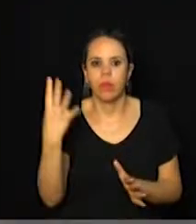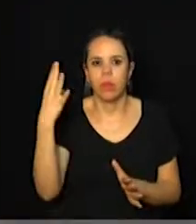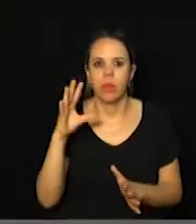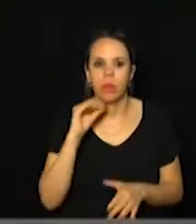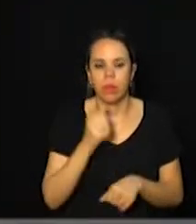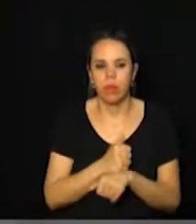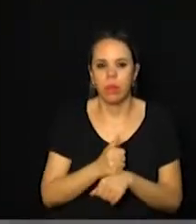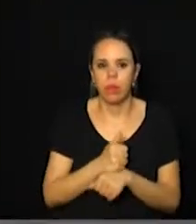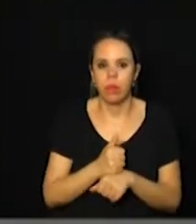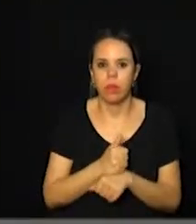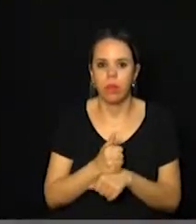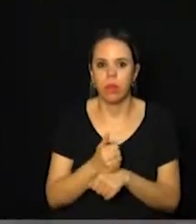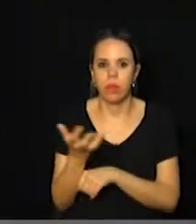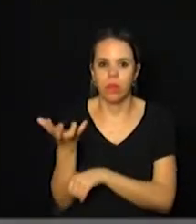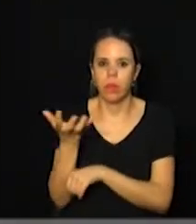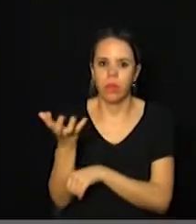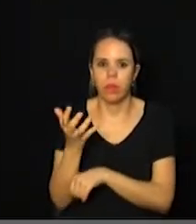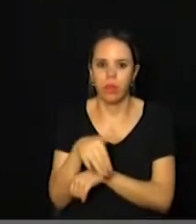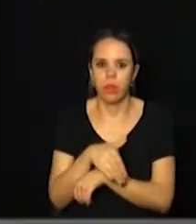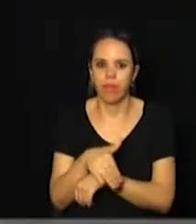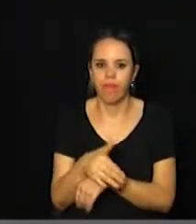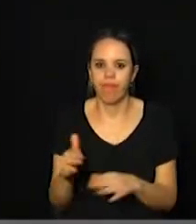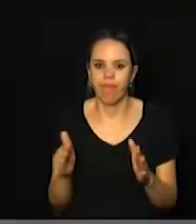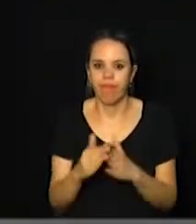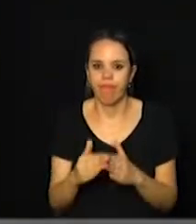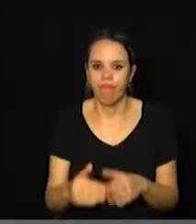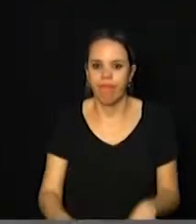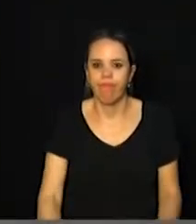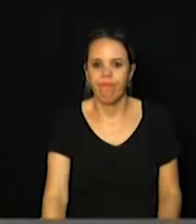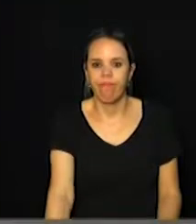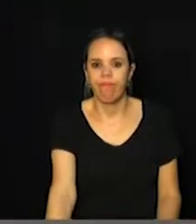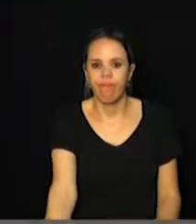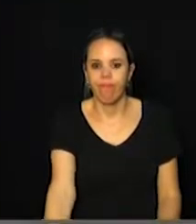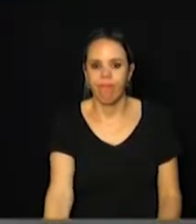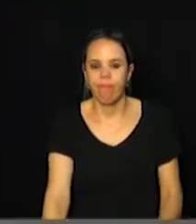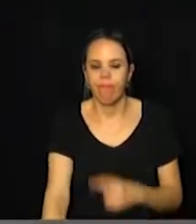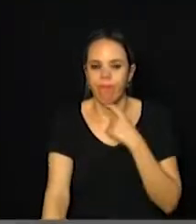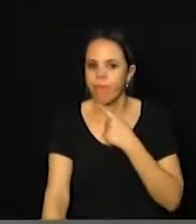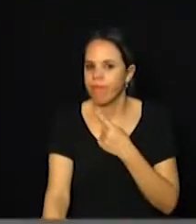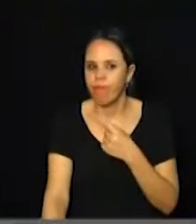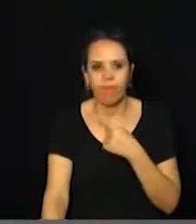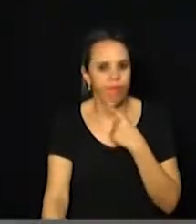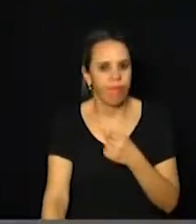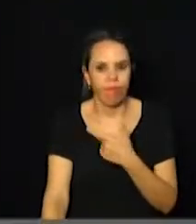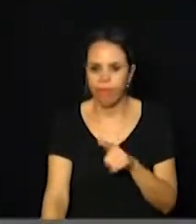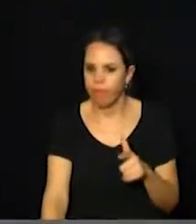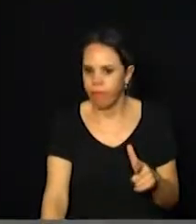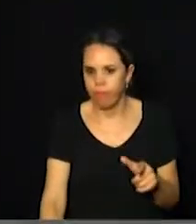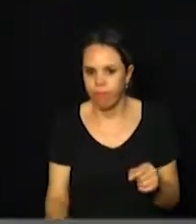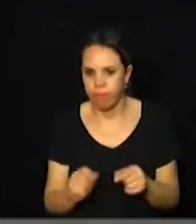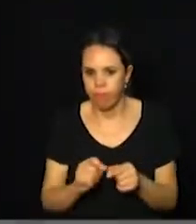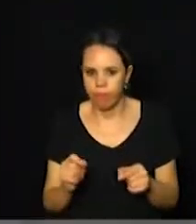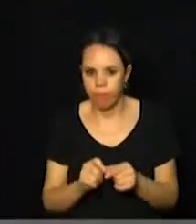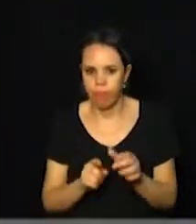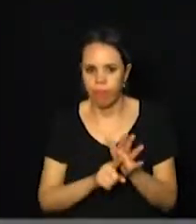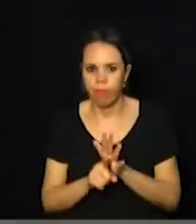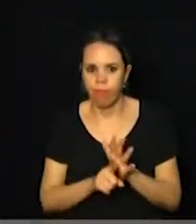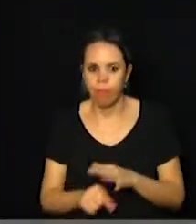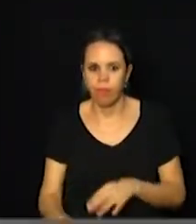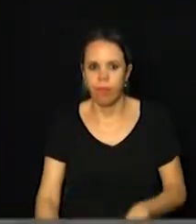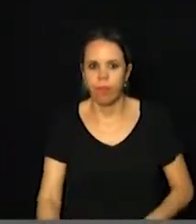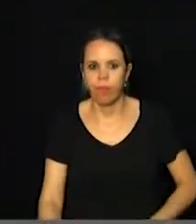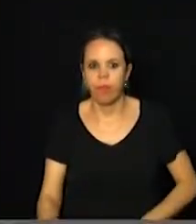aqueles virar andarilhos moradores de rua e ninguém faz essa pergunta ninguém faz assim estatística